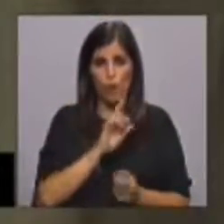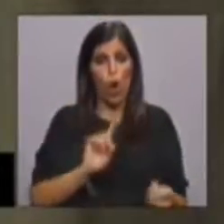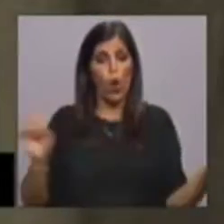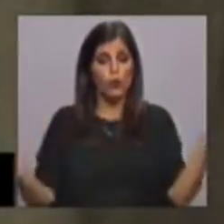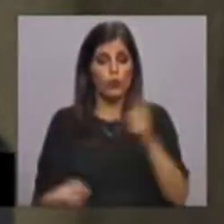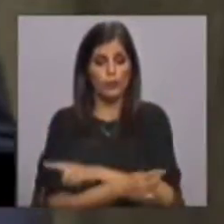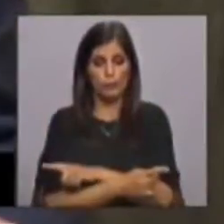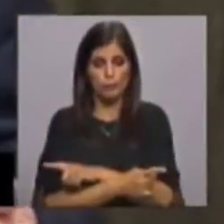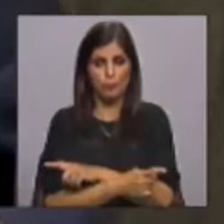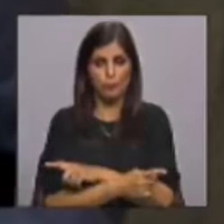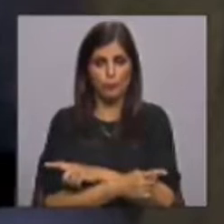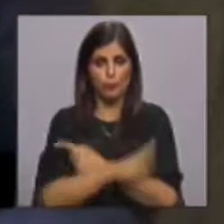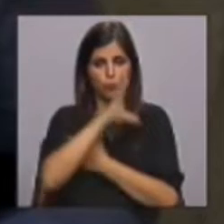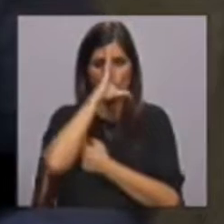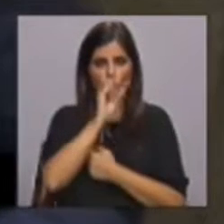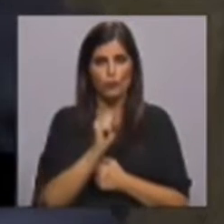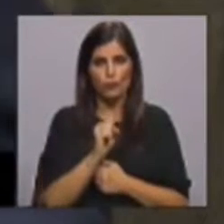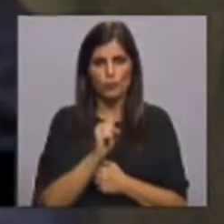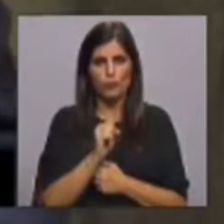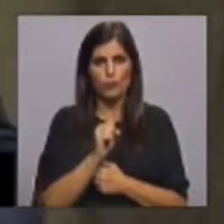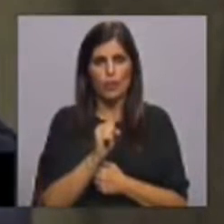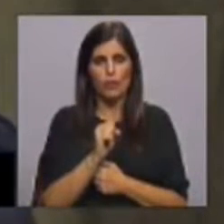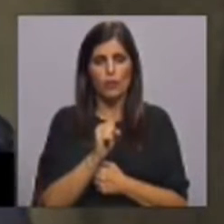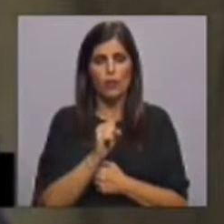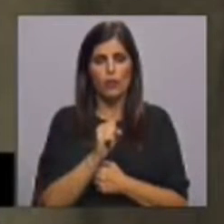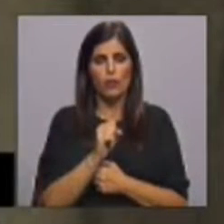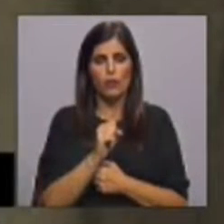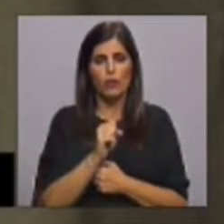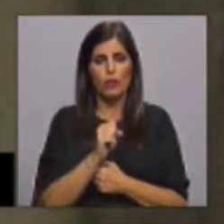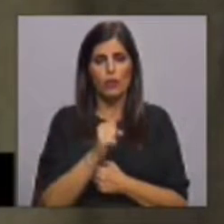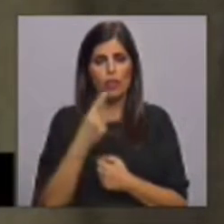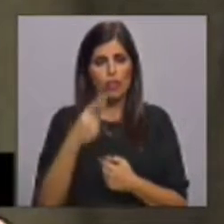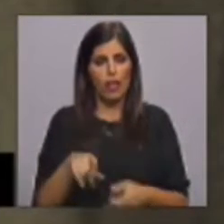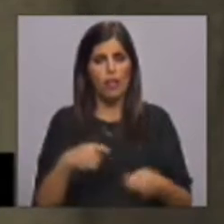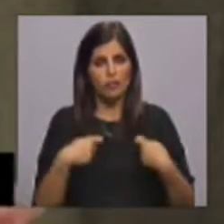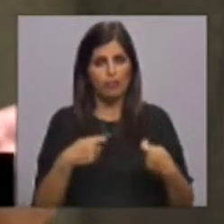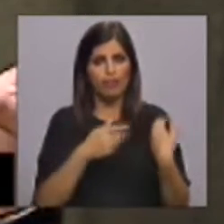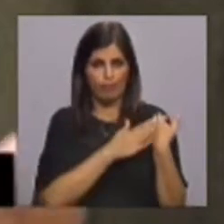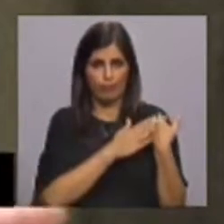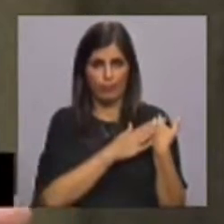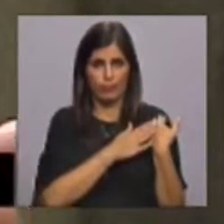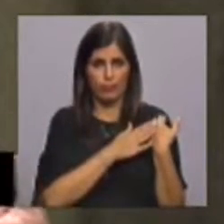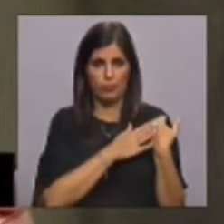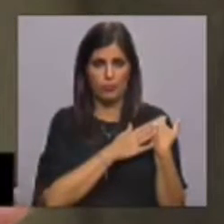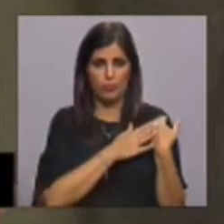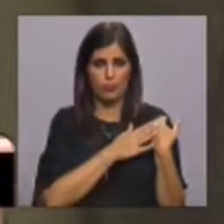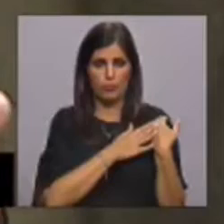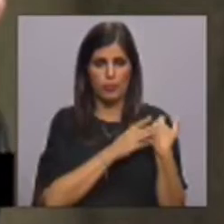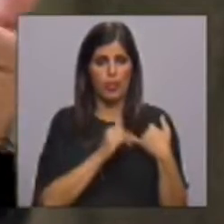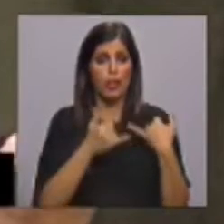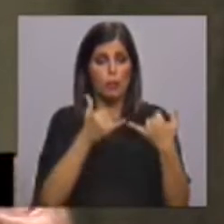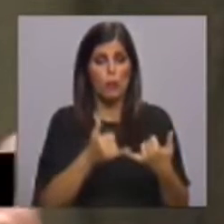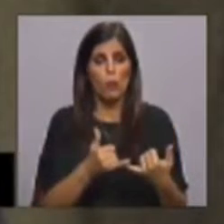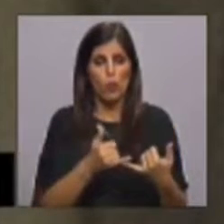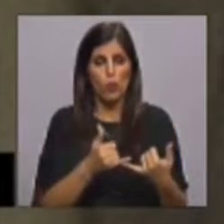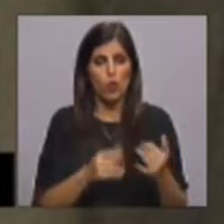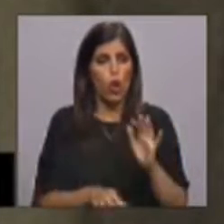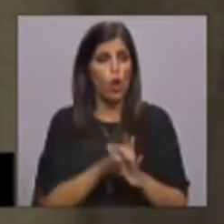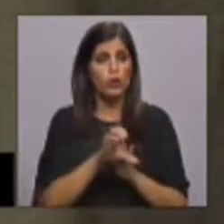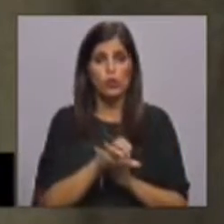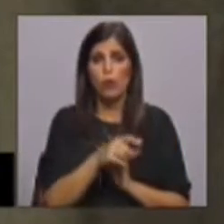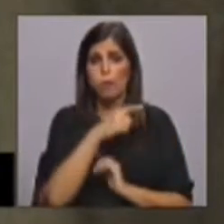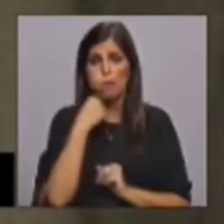o estado acabar por ficar com um cara que não têm depois condições